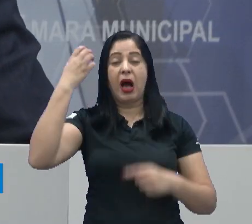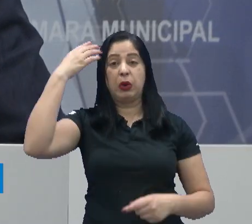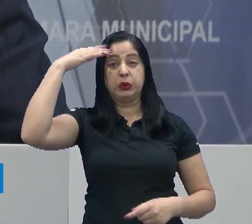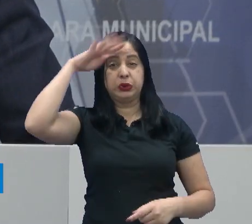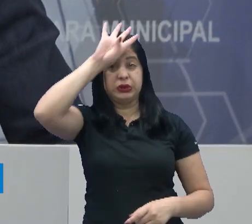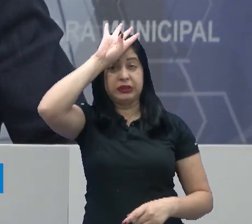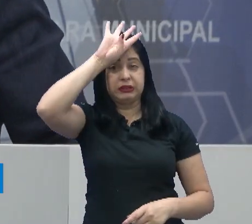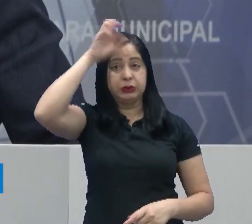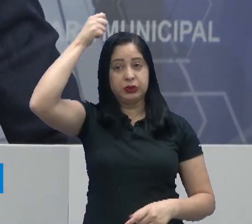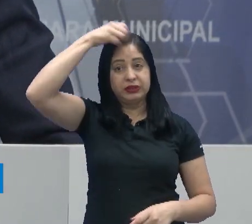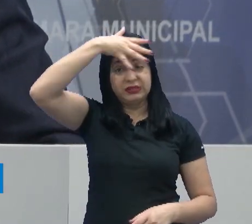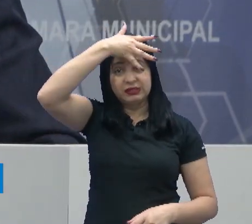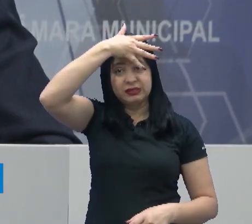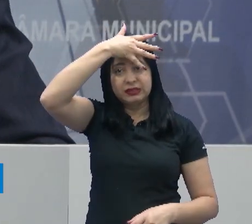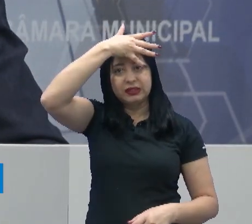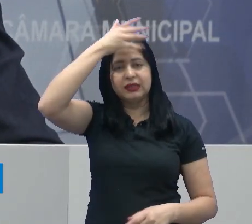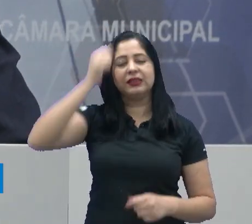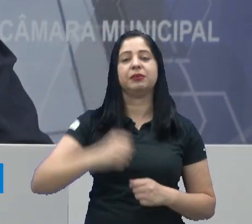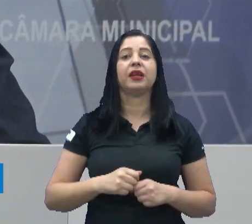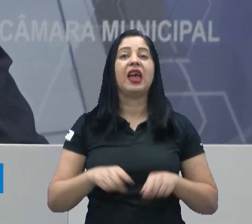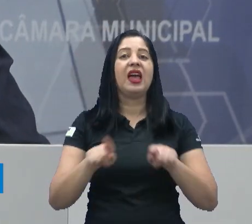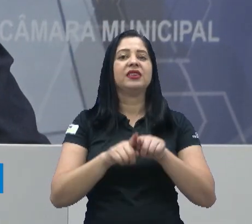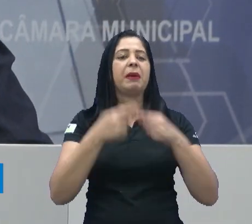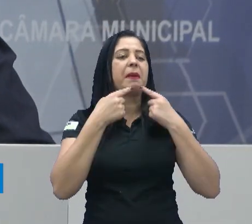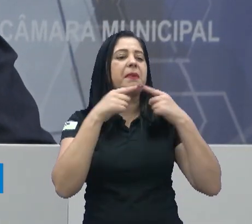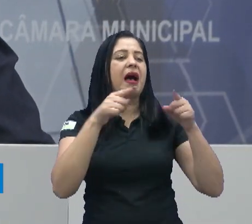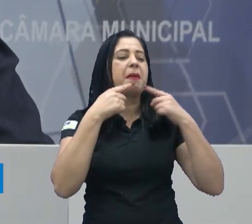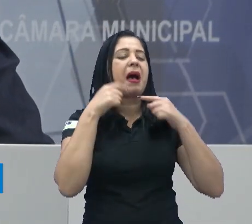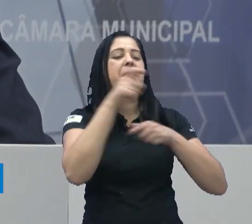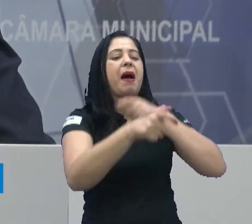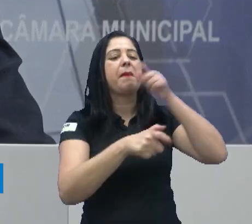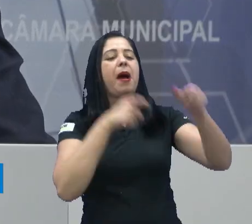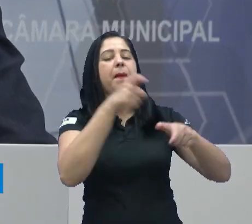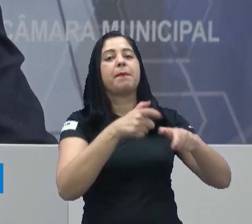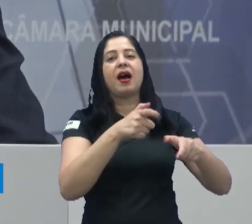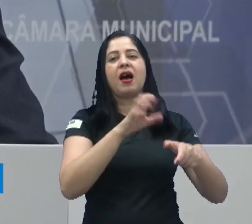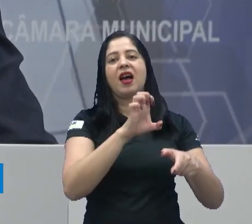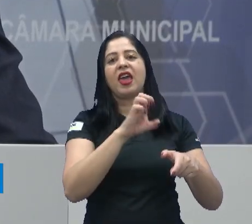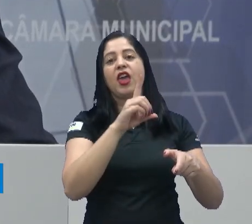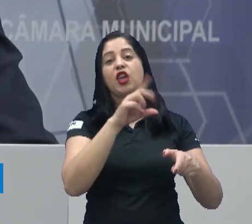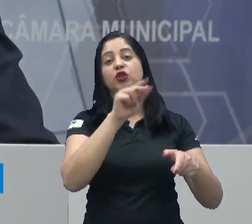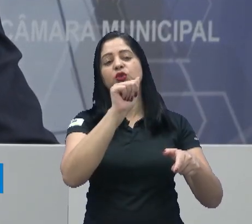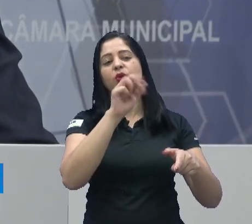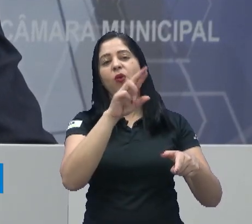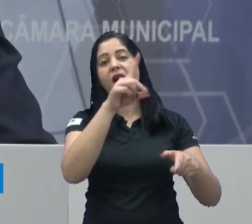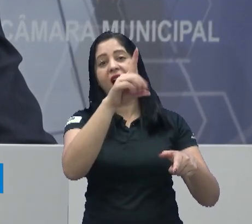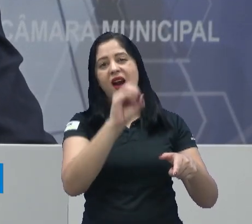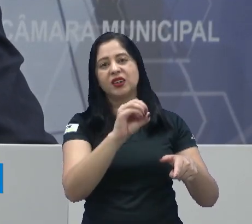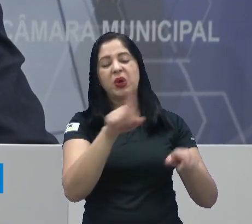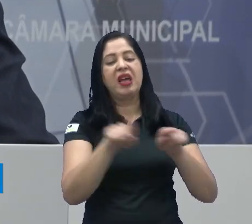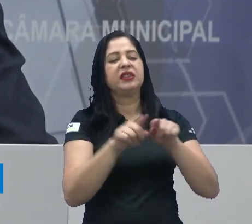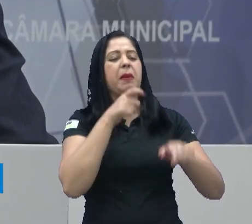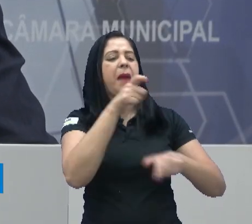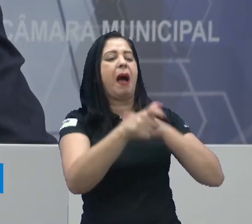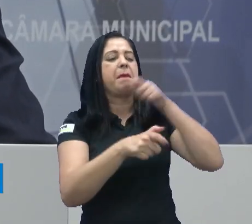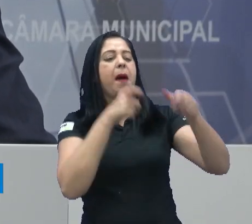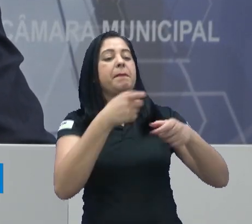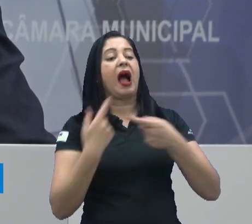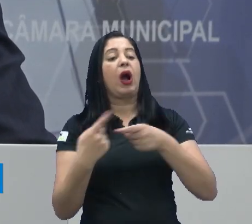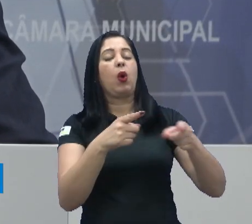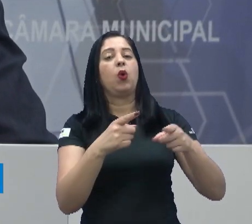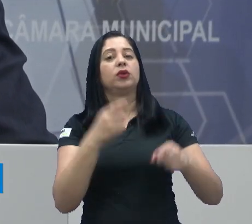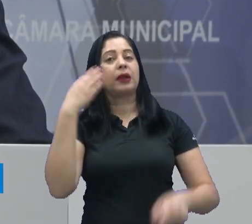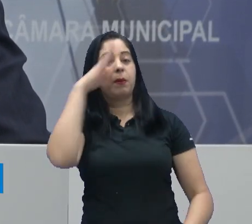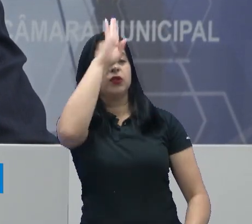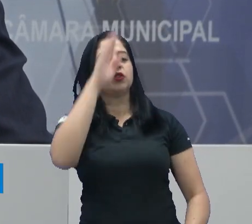crítica ao deputado federal Eduardo Bolsonaro, ela fez críticas ao presidente Bolsonaro, e eu fiz um